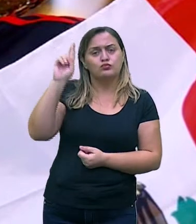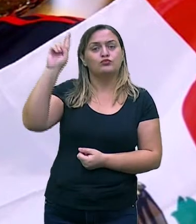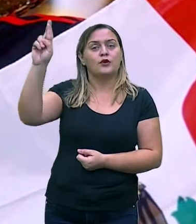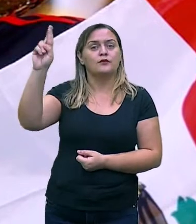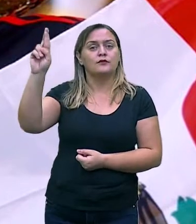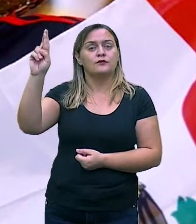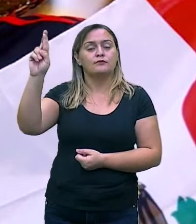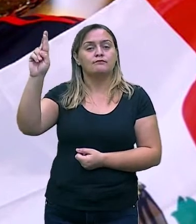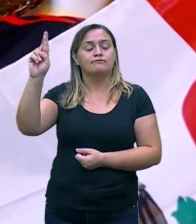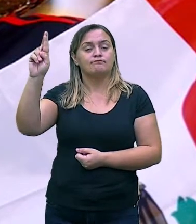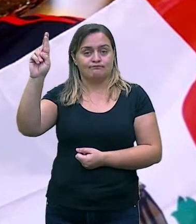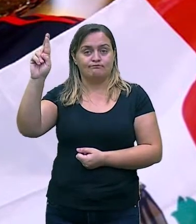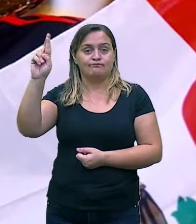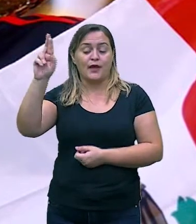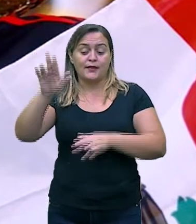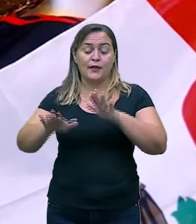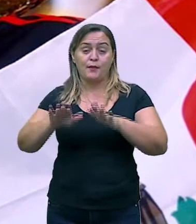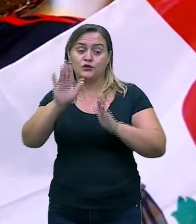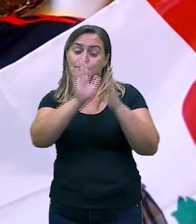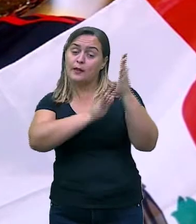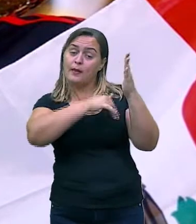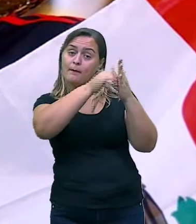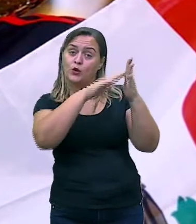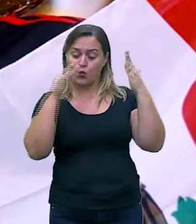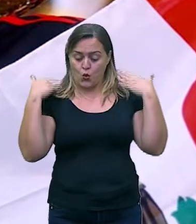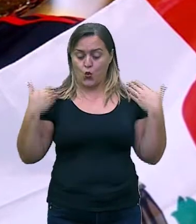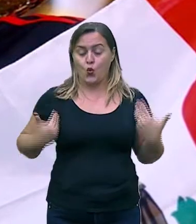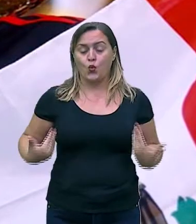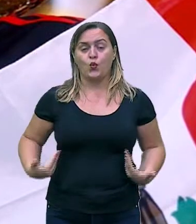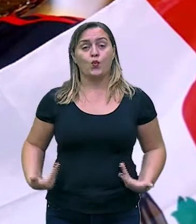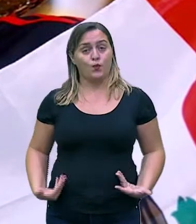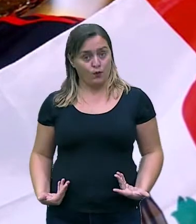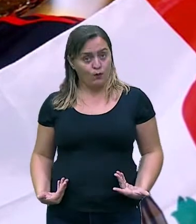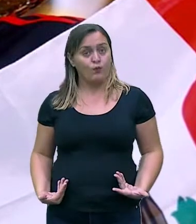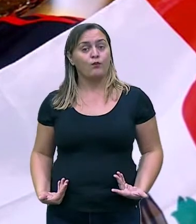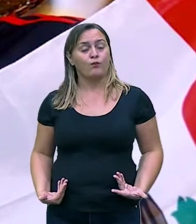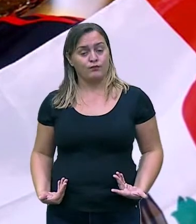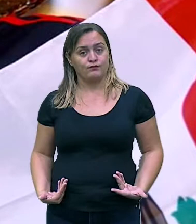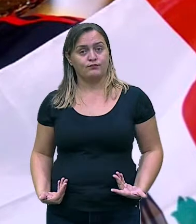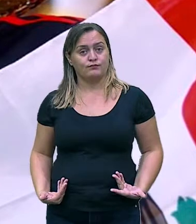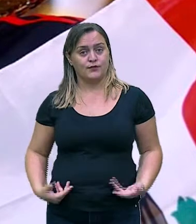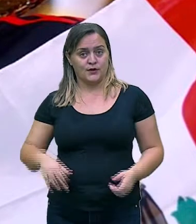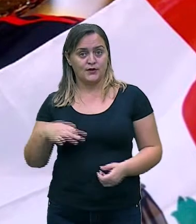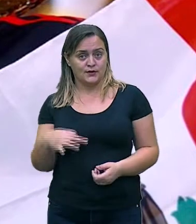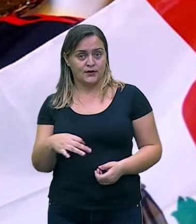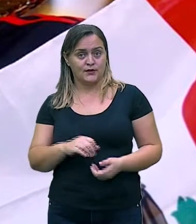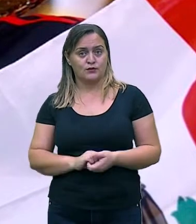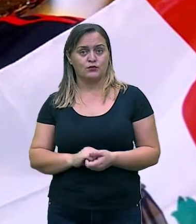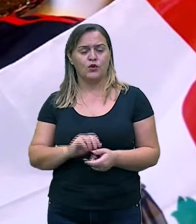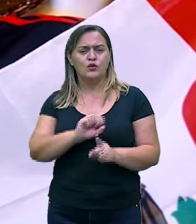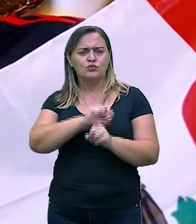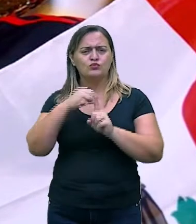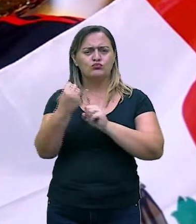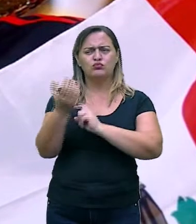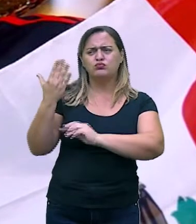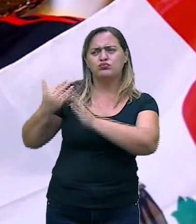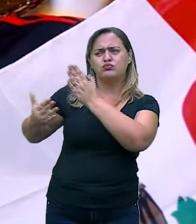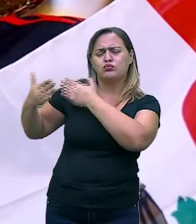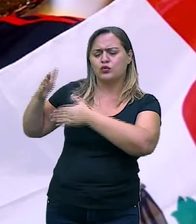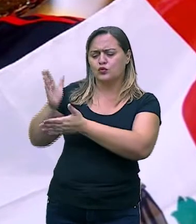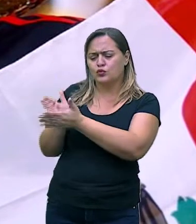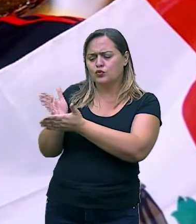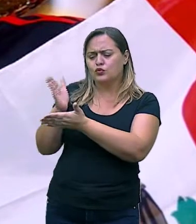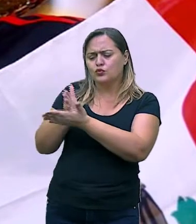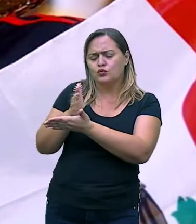povos indianos, que também tinha muito isso, quanto a sociedade era dividida por castas,